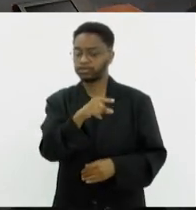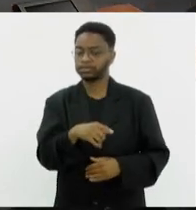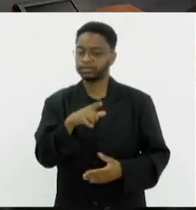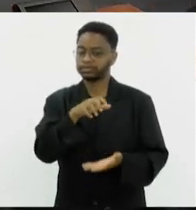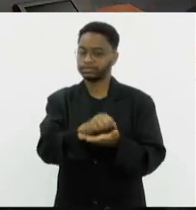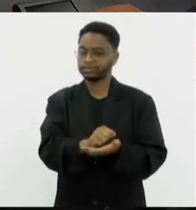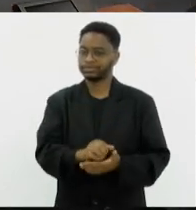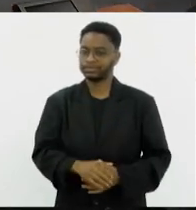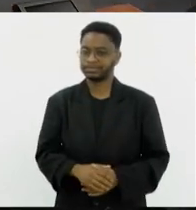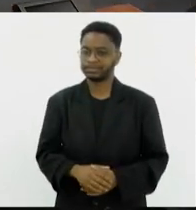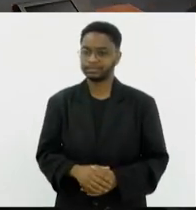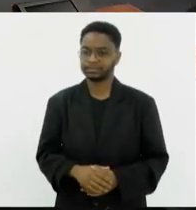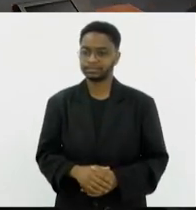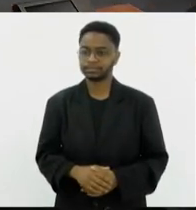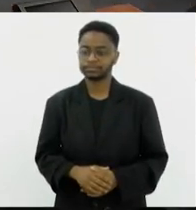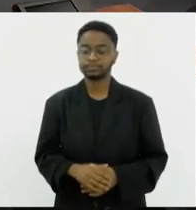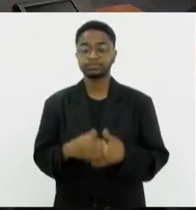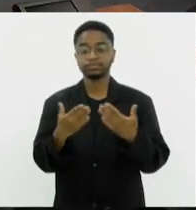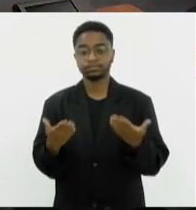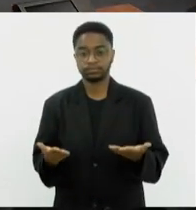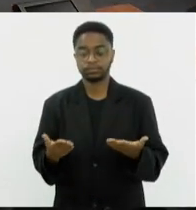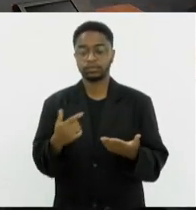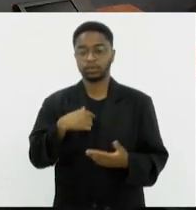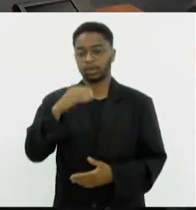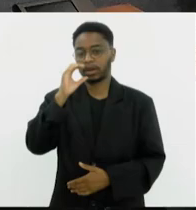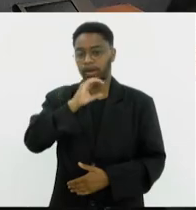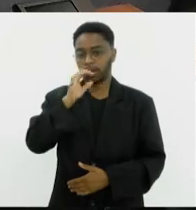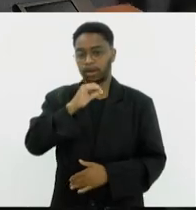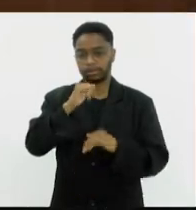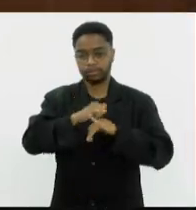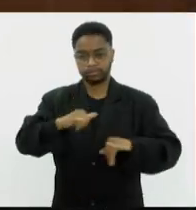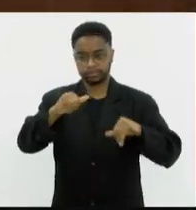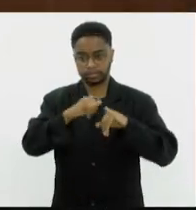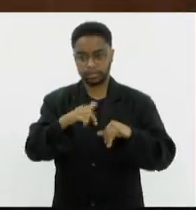registrado. Bom, senhora presidenta, muito brevemente aqui, queria